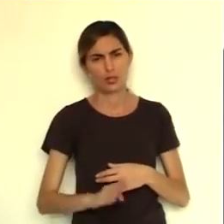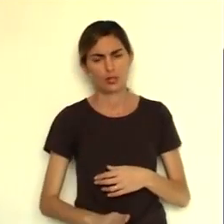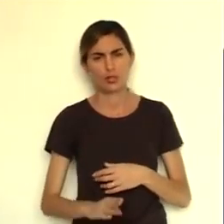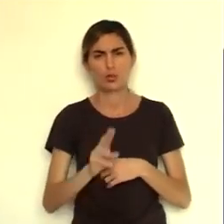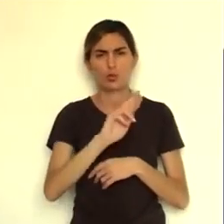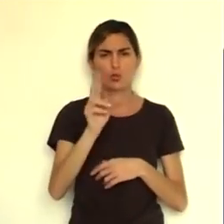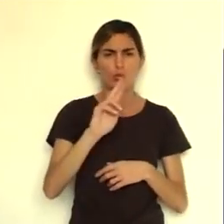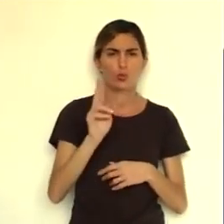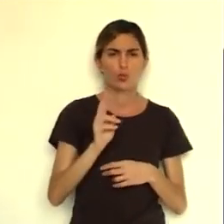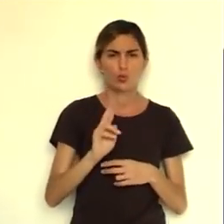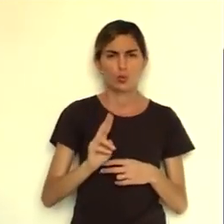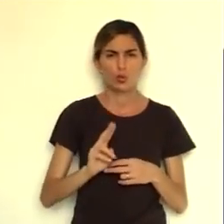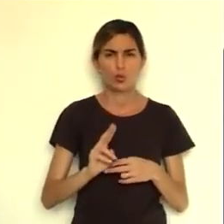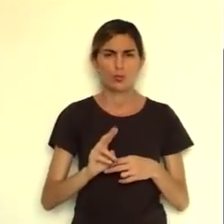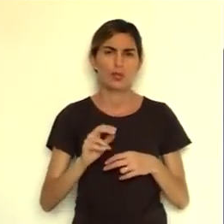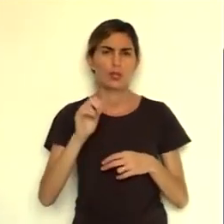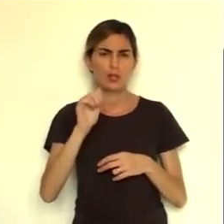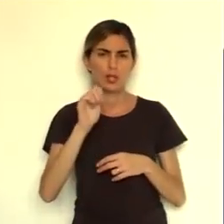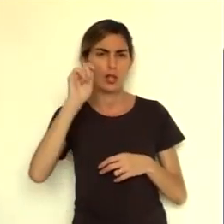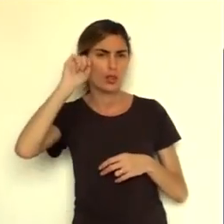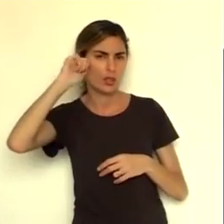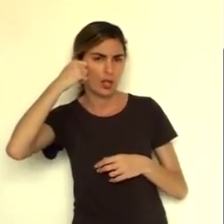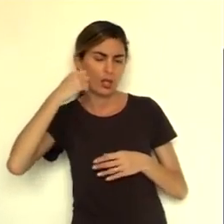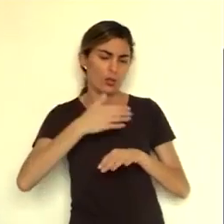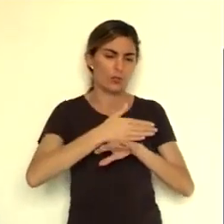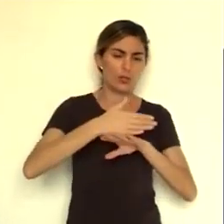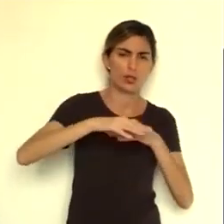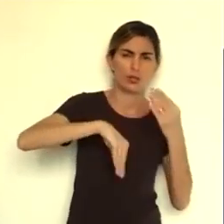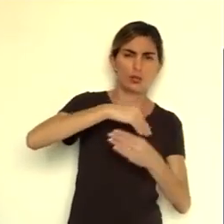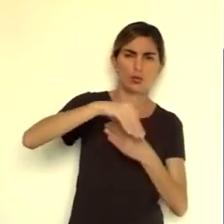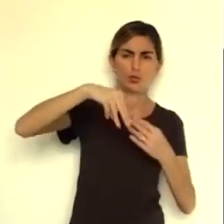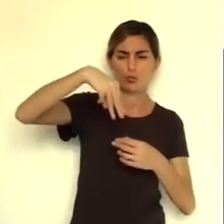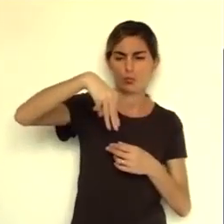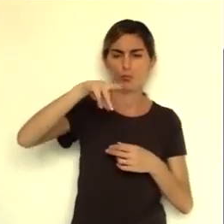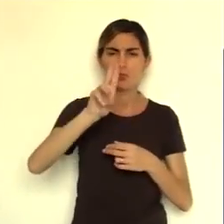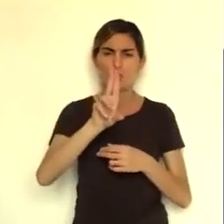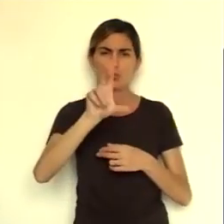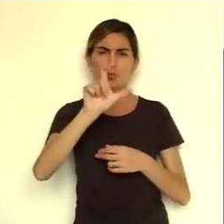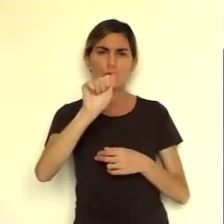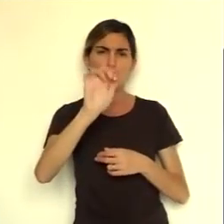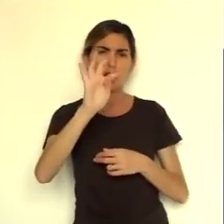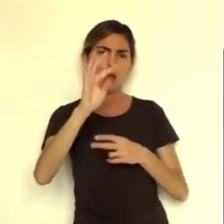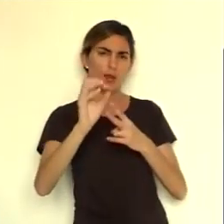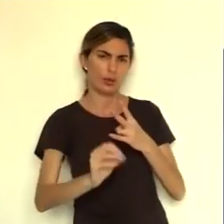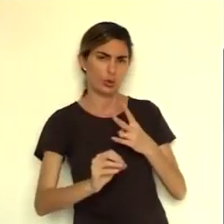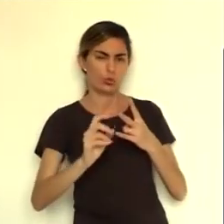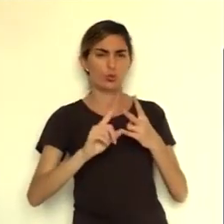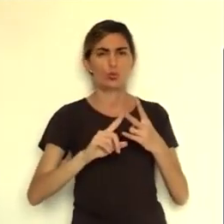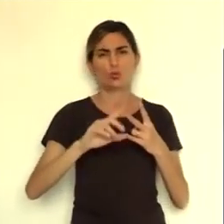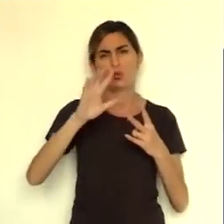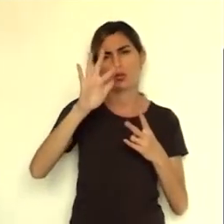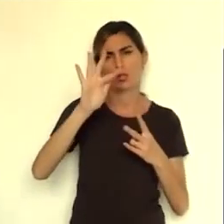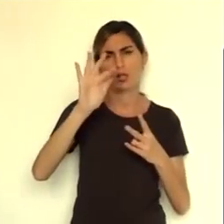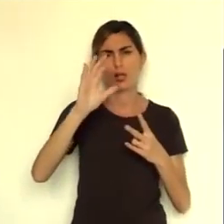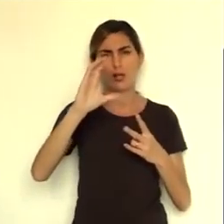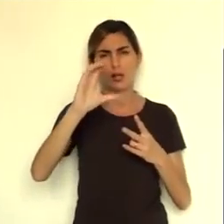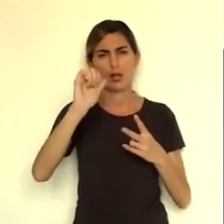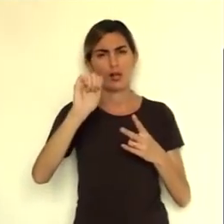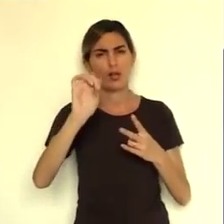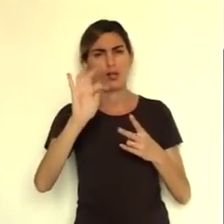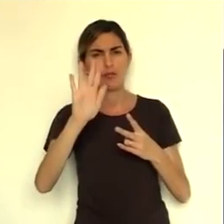afro-brasileiros eram denominados dessa forma, o negro com o branco denominado de mulato, né? Então cafuzo mulato compondo